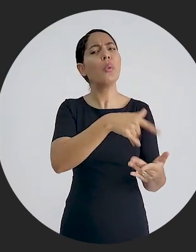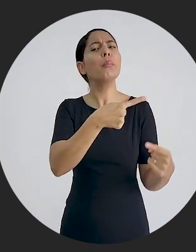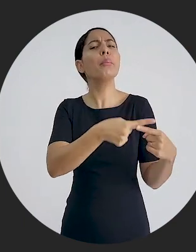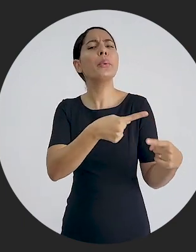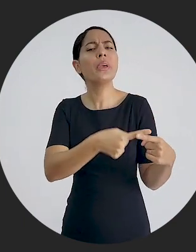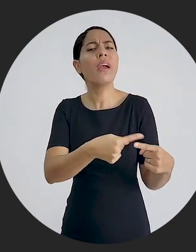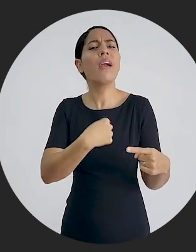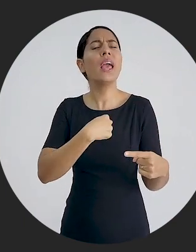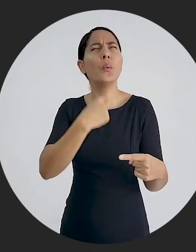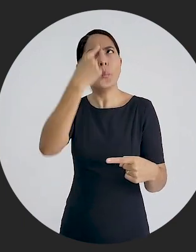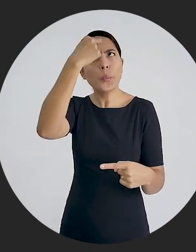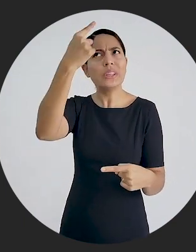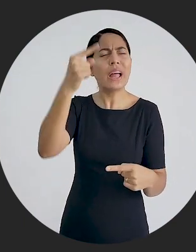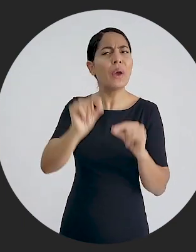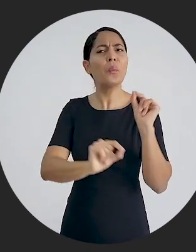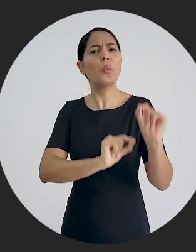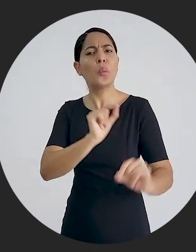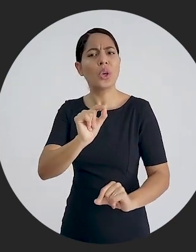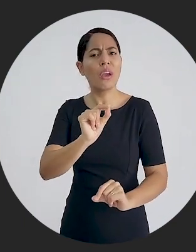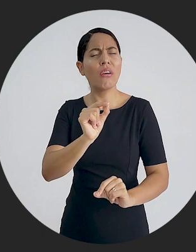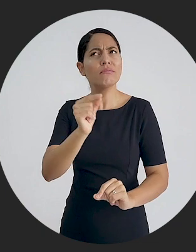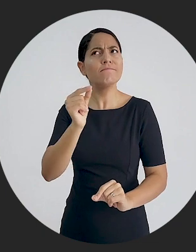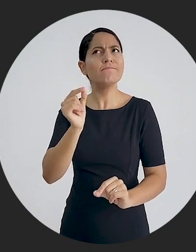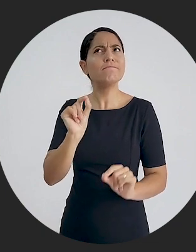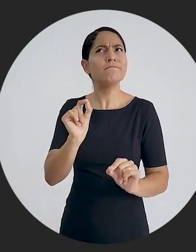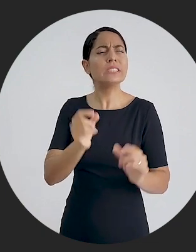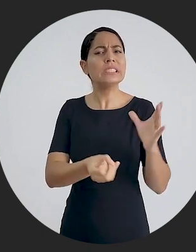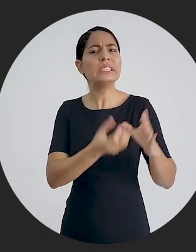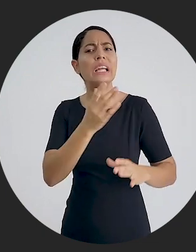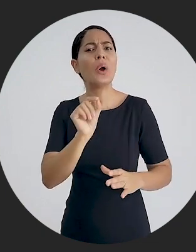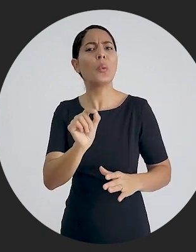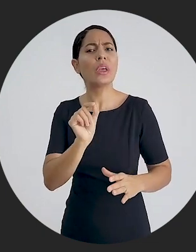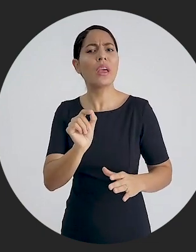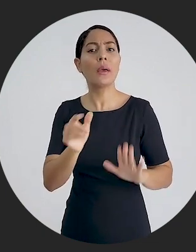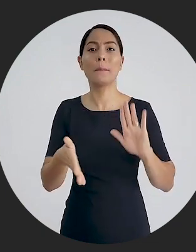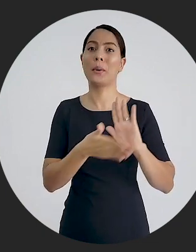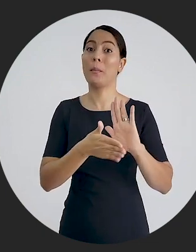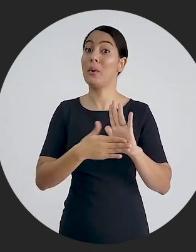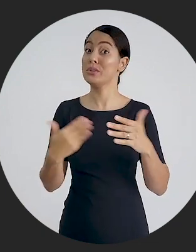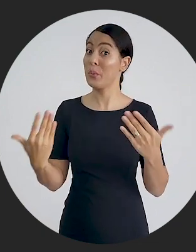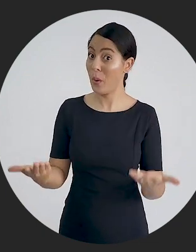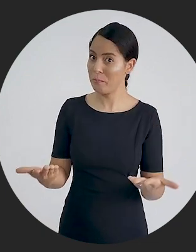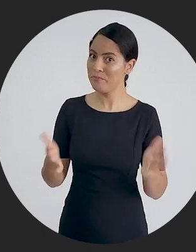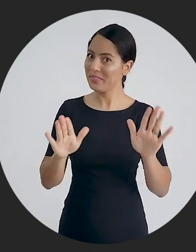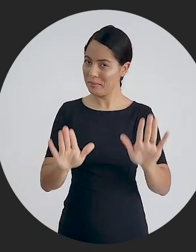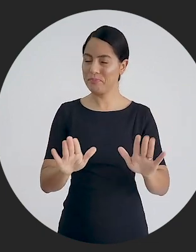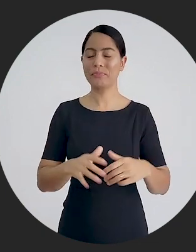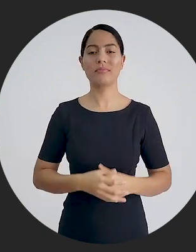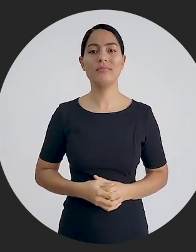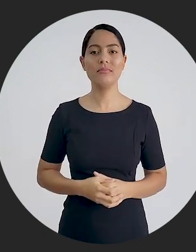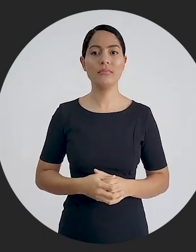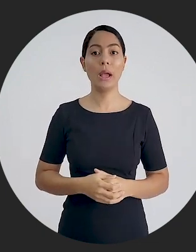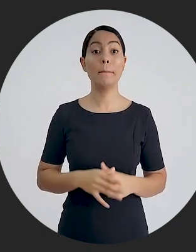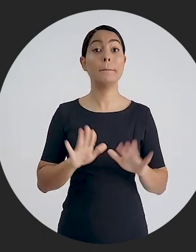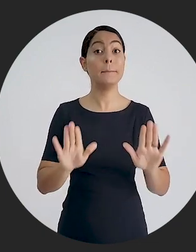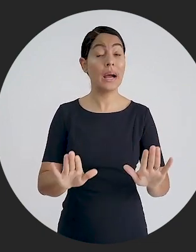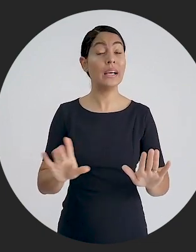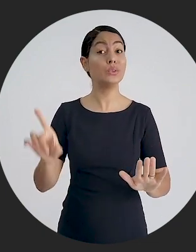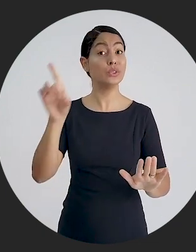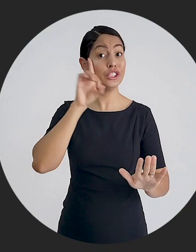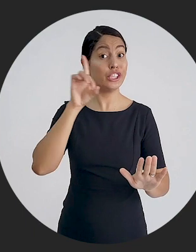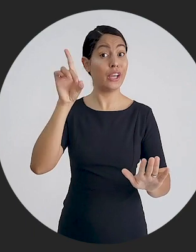que é que eu quero desenvolver? O que é que eu quero criar? Quem eu quero ser? Então, se tiver alinhado com o propósito, a gente consegue fazer isso.